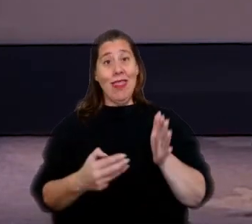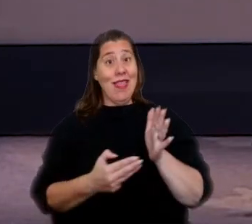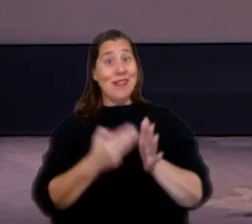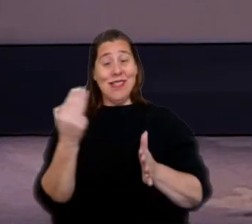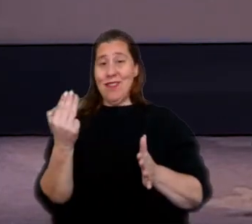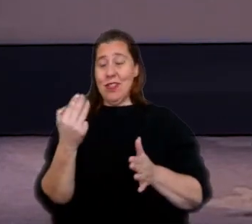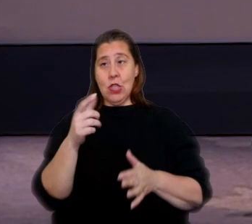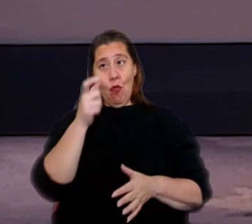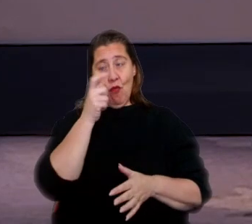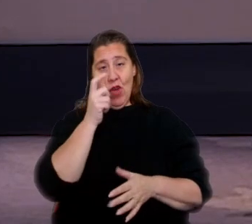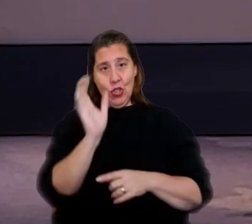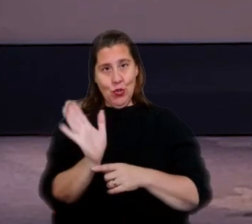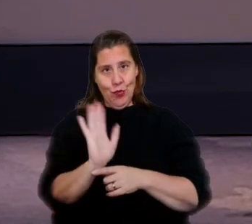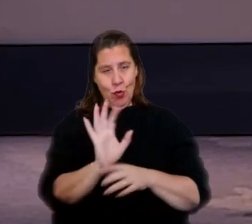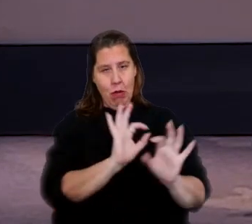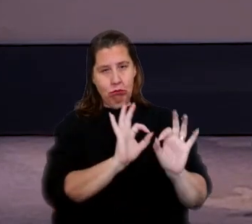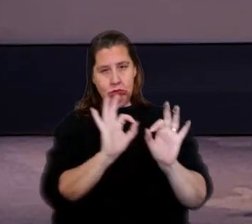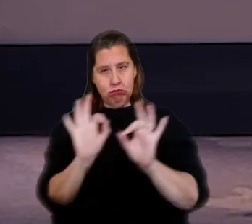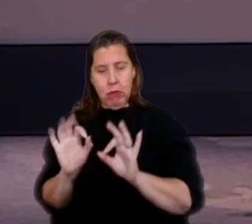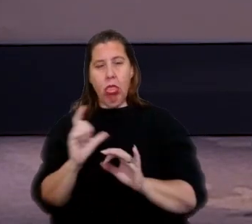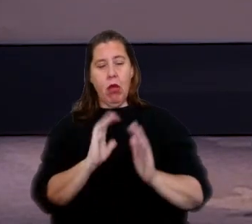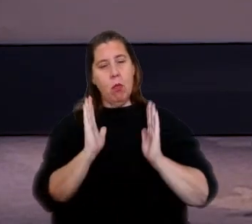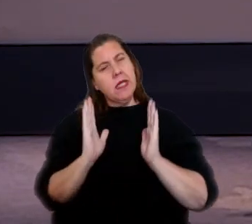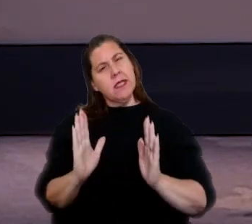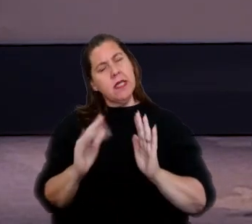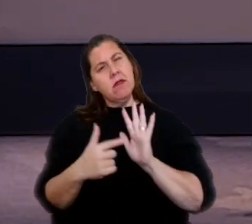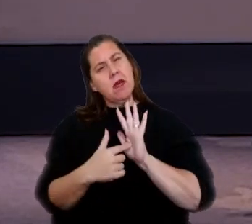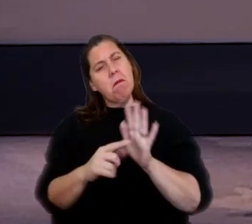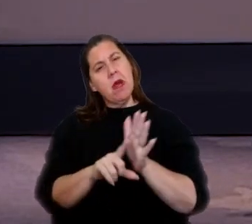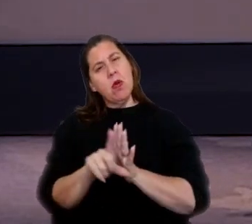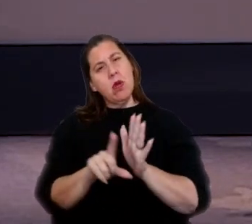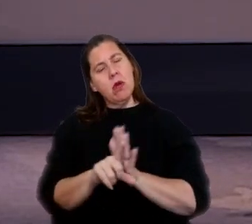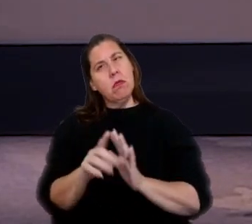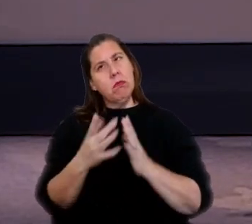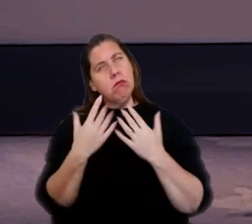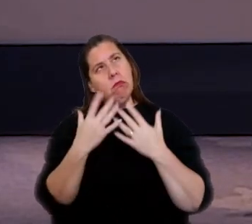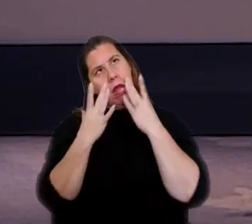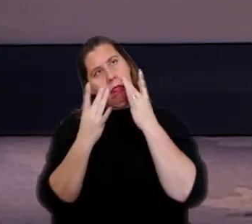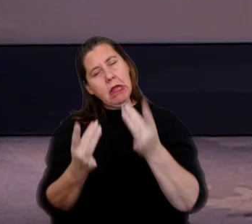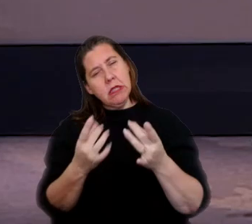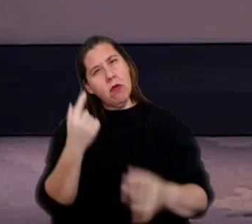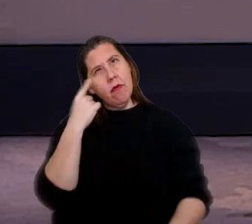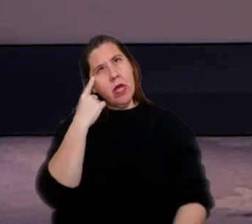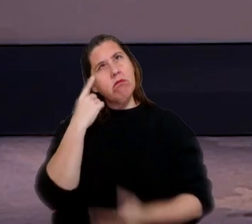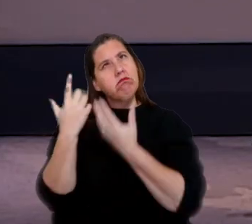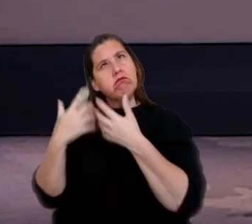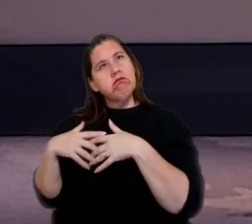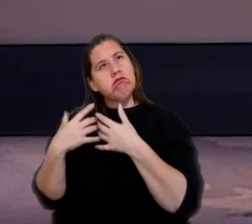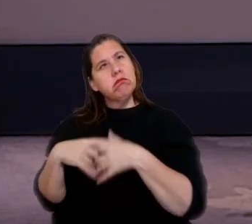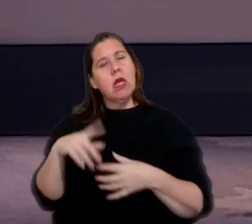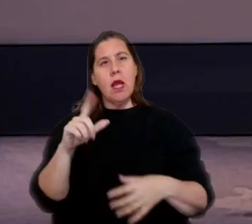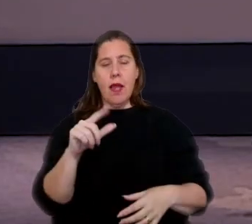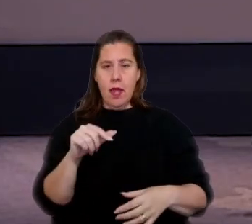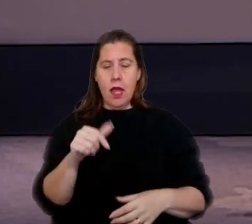É a terceira vez que eu assisto o filme. Tem uma cena que eu queria perguntar para vocês, também chamou a